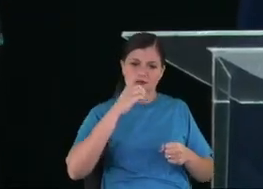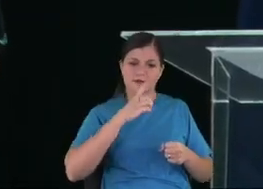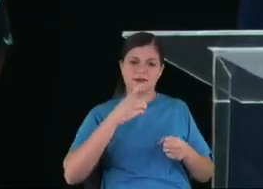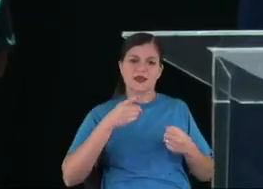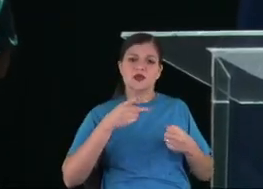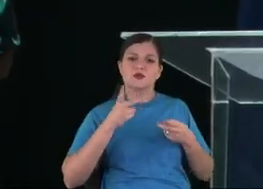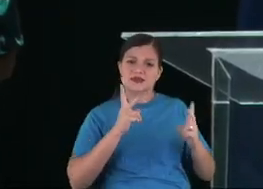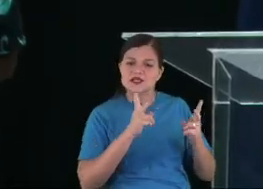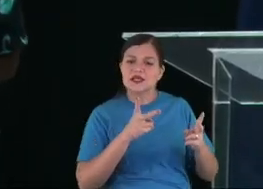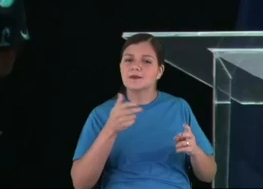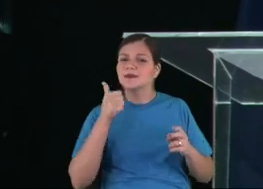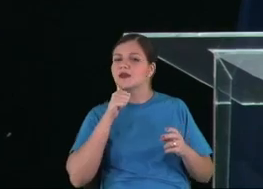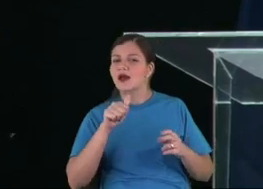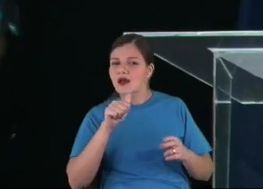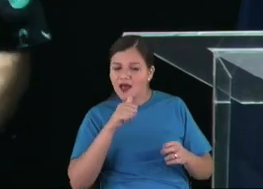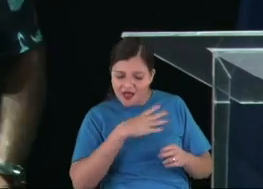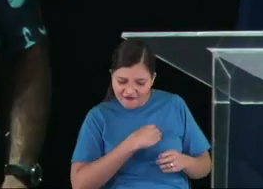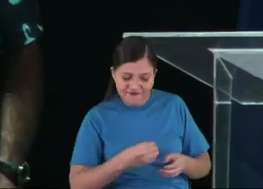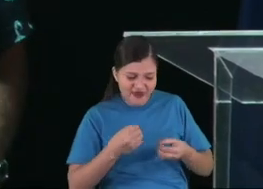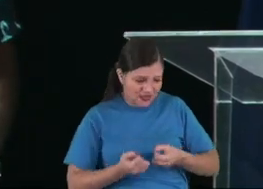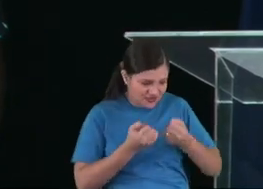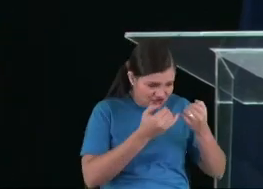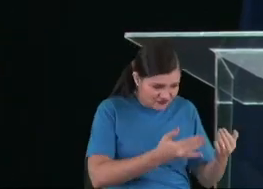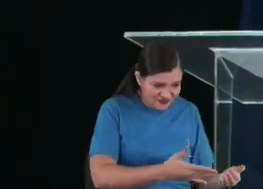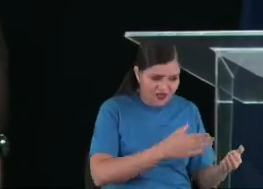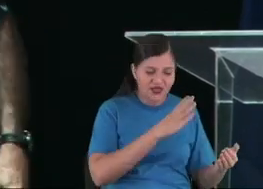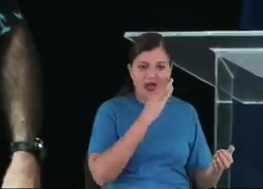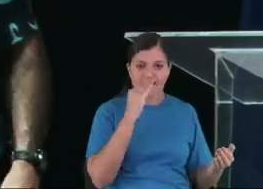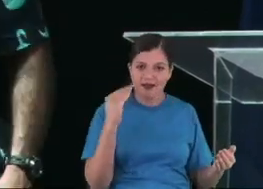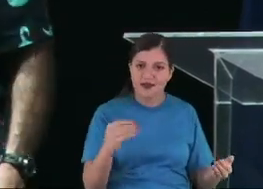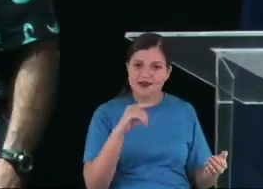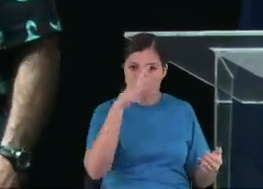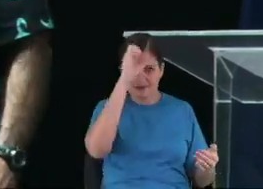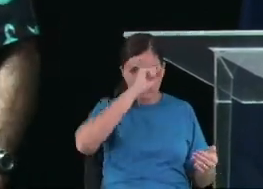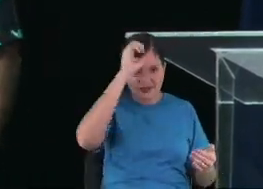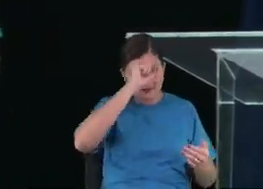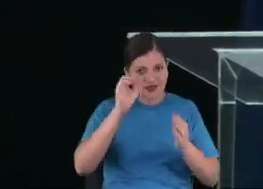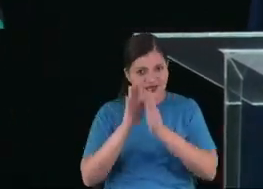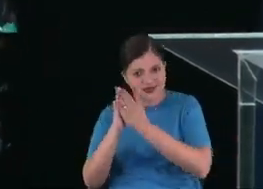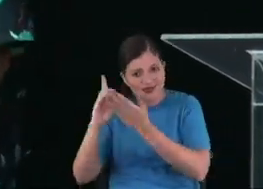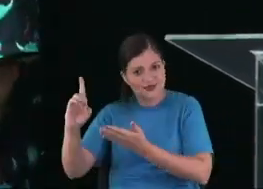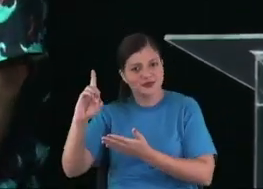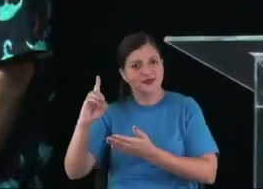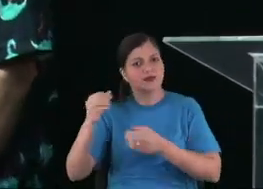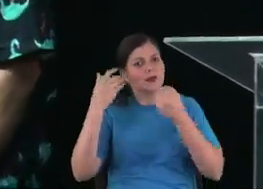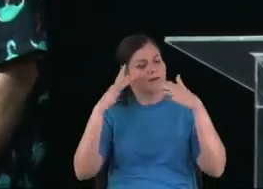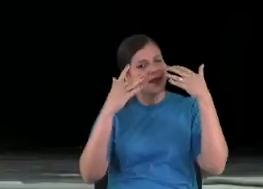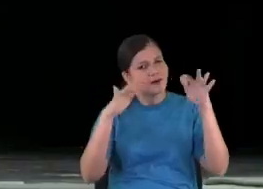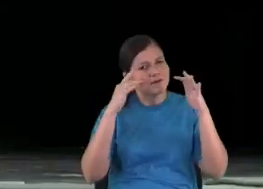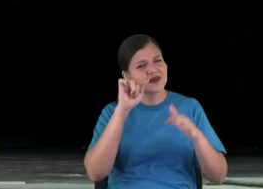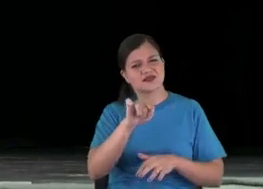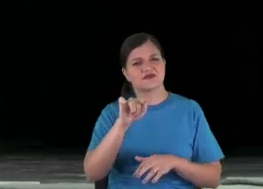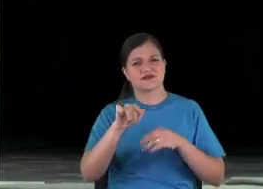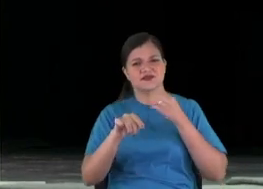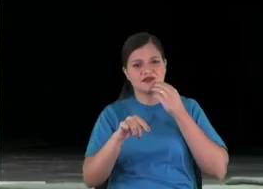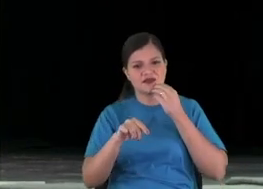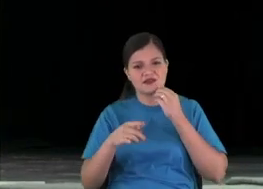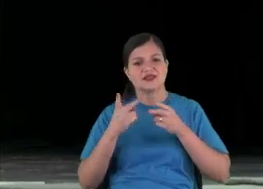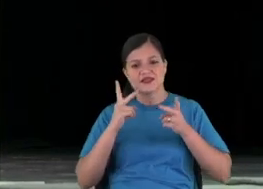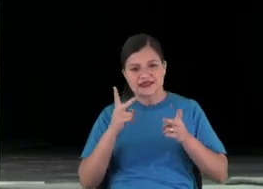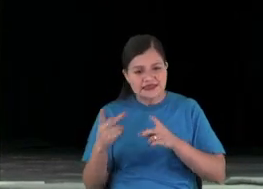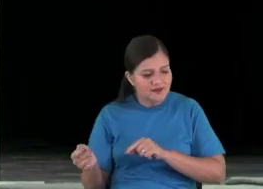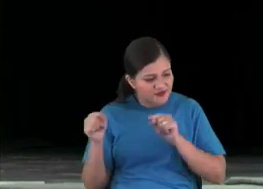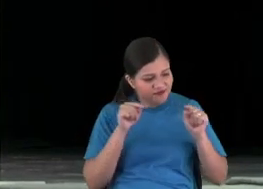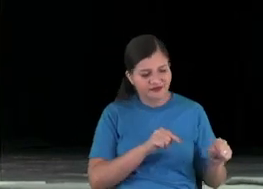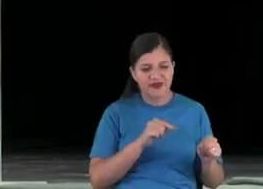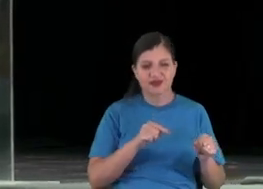né? Ele está trazendo a criança para aprender a palavra de Deus. Parabéns, parabéns você, que você traz a sua criança e